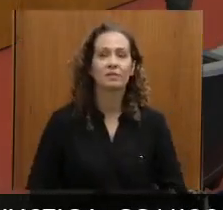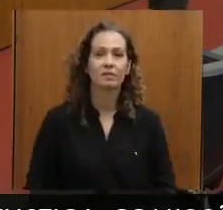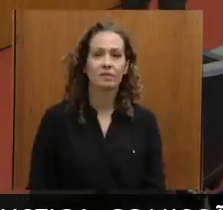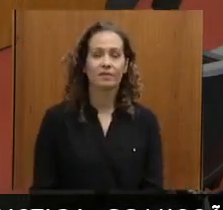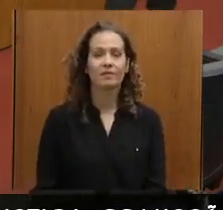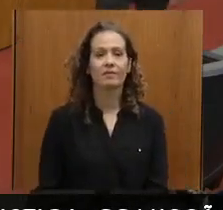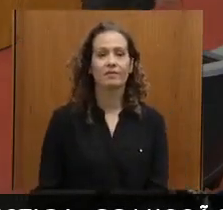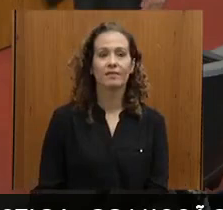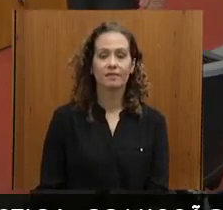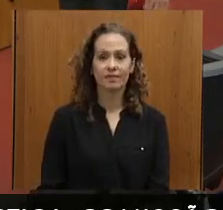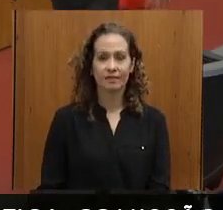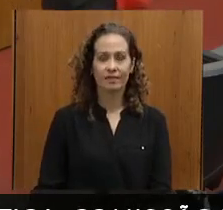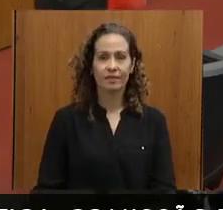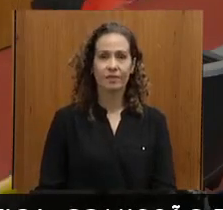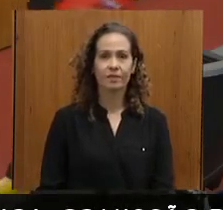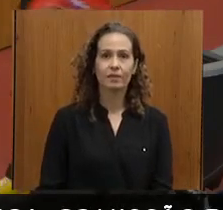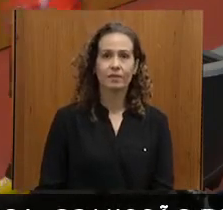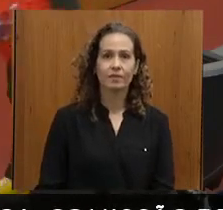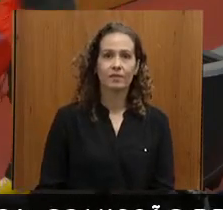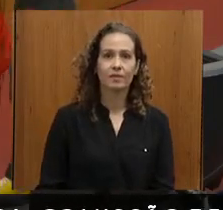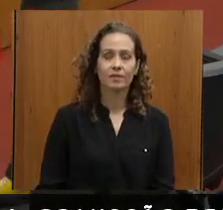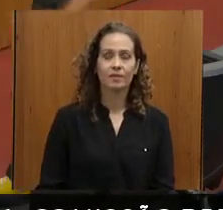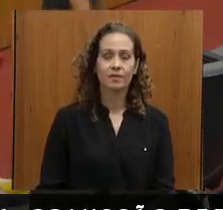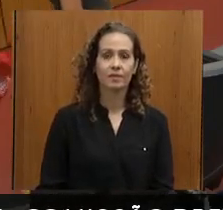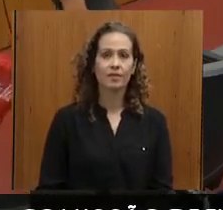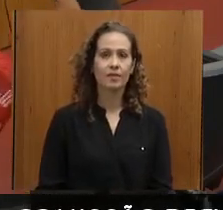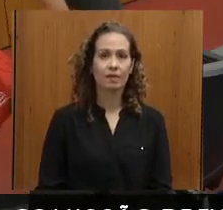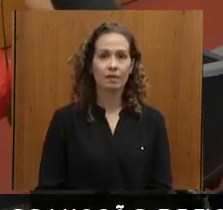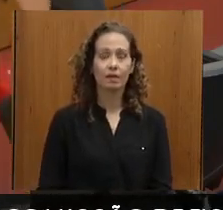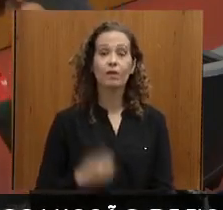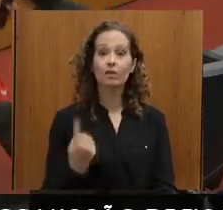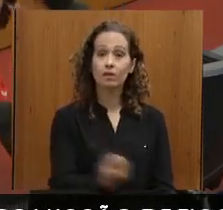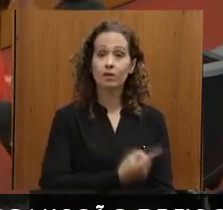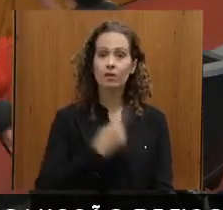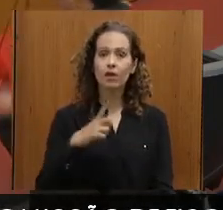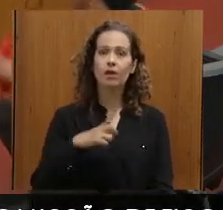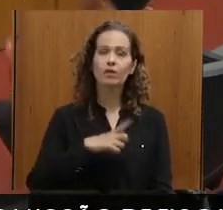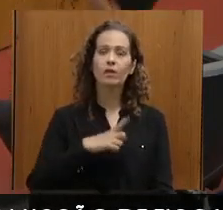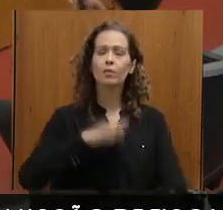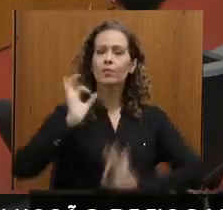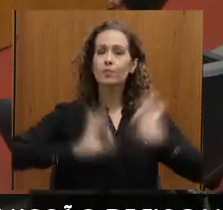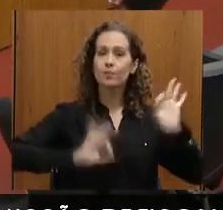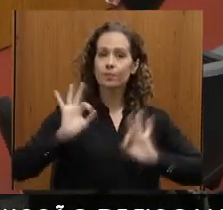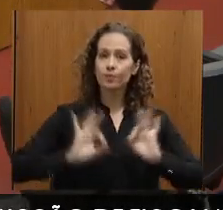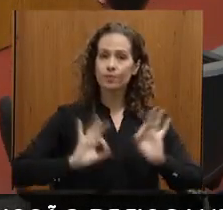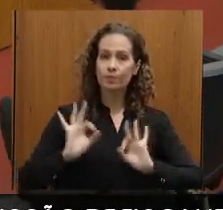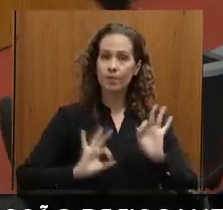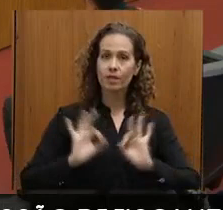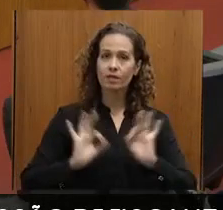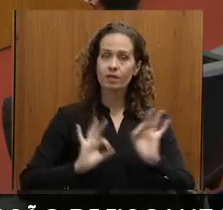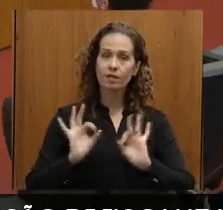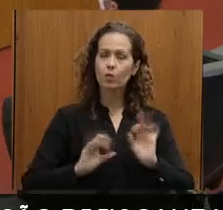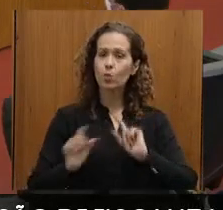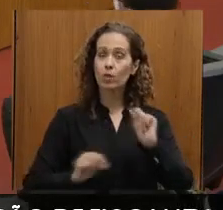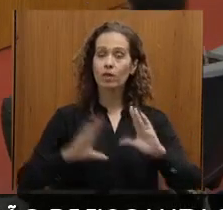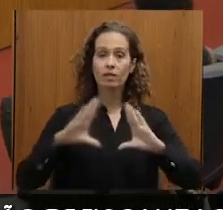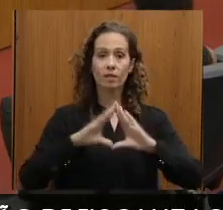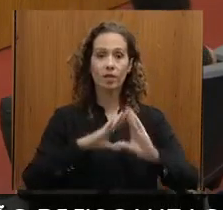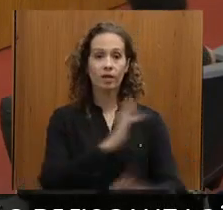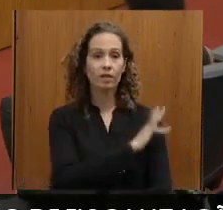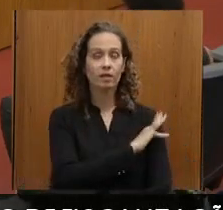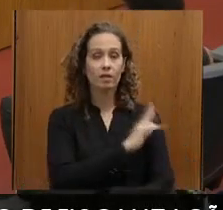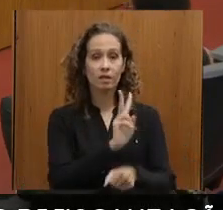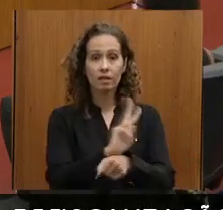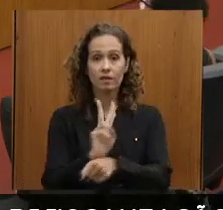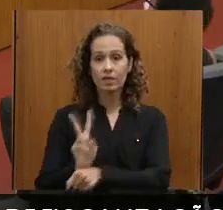Na nossa reunião, nós temos uma organização que a Assembleia fiscaliza, portanto,